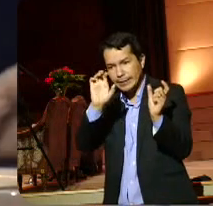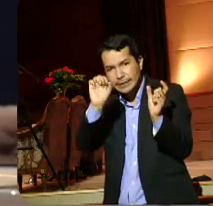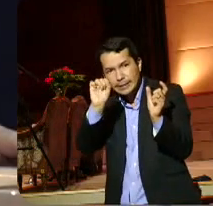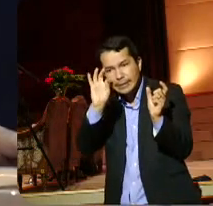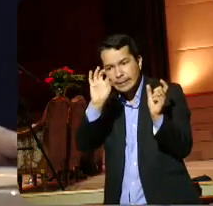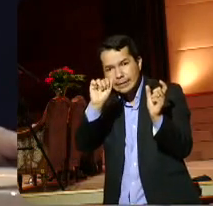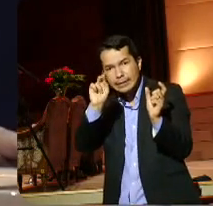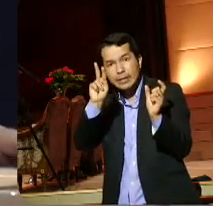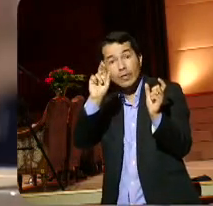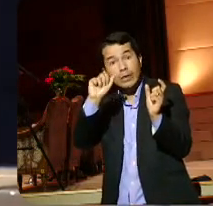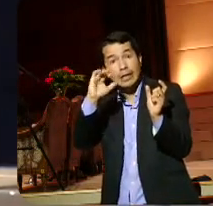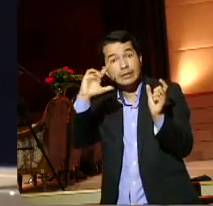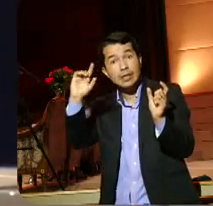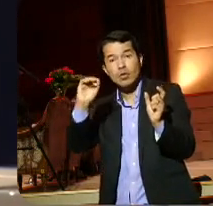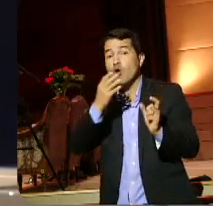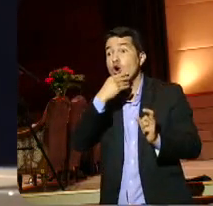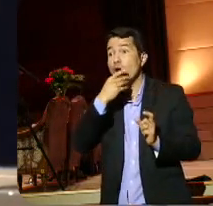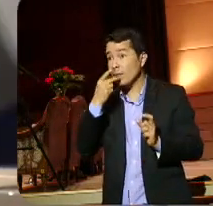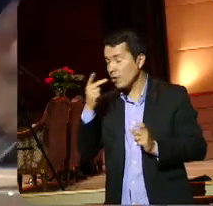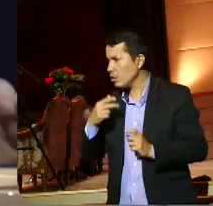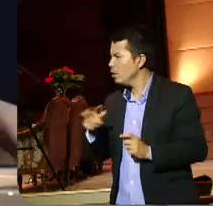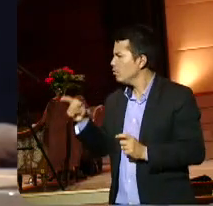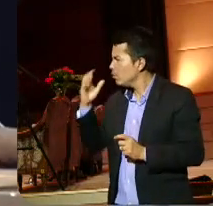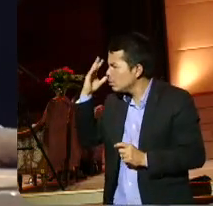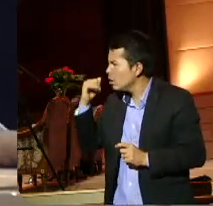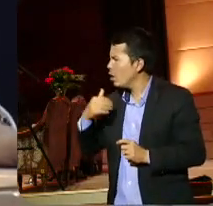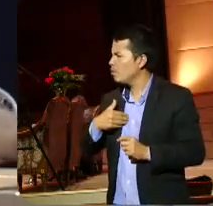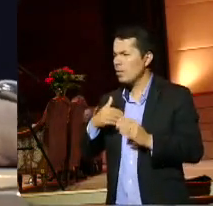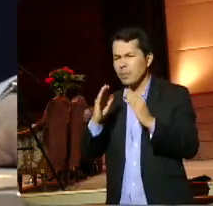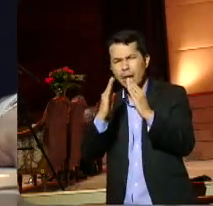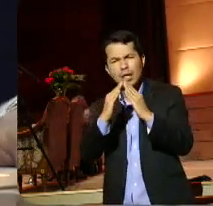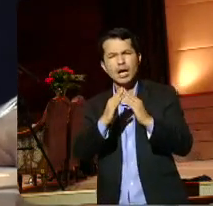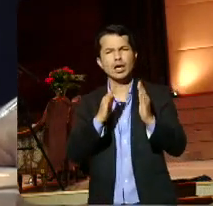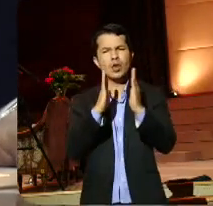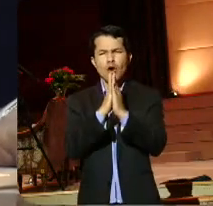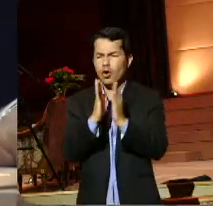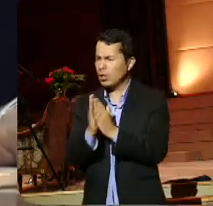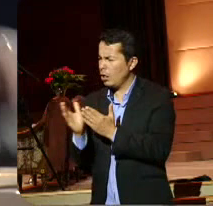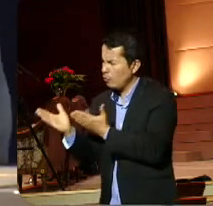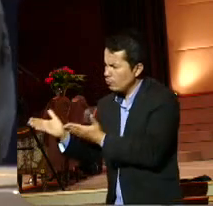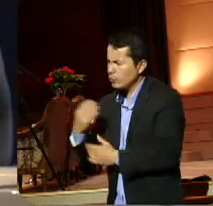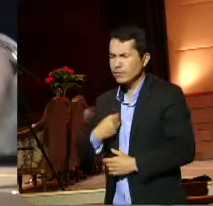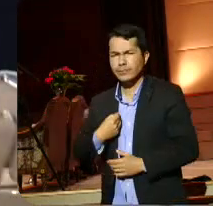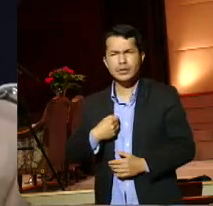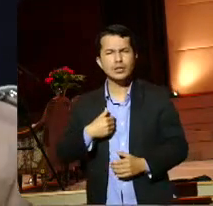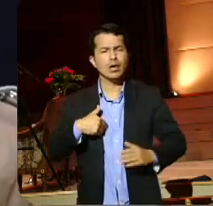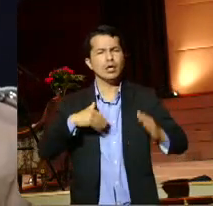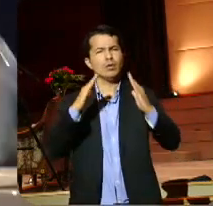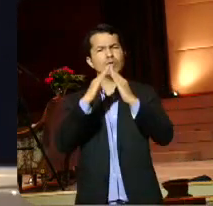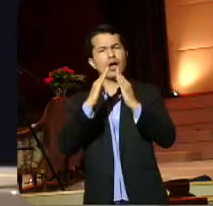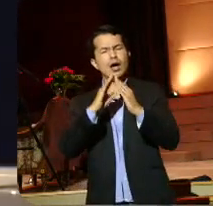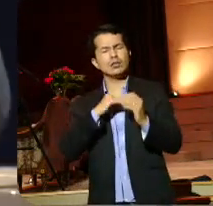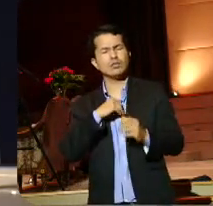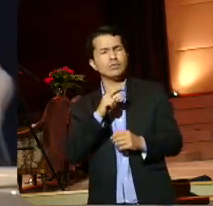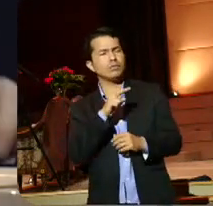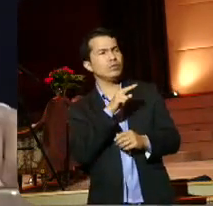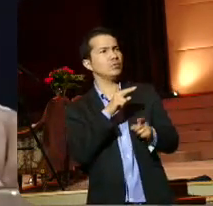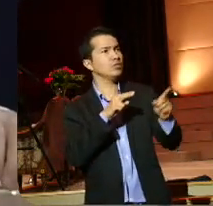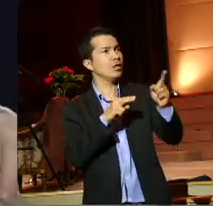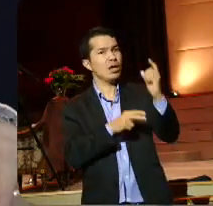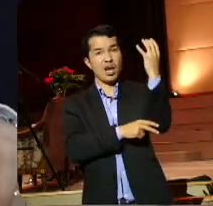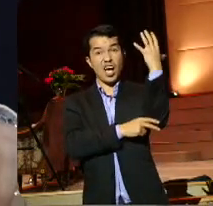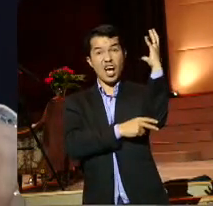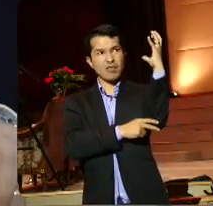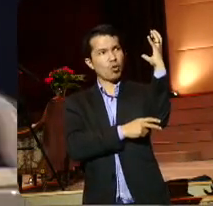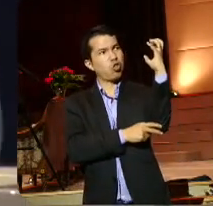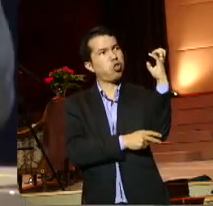uma árvore, e essa árvore contou lá a história dessa árvore, e disse assim: e a palavra que Deus me deu é: fala para o Gary